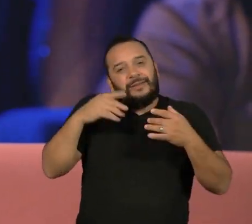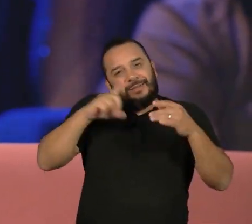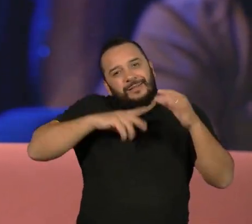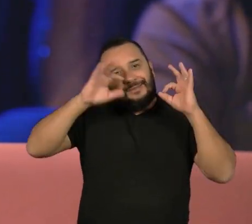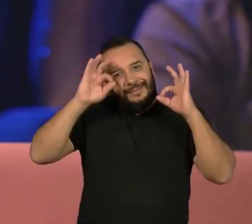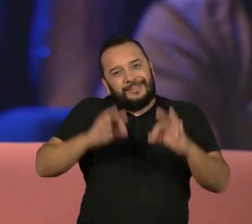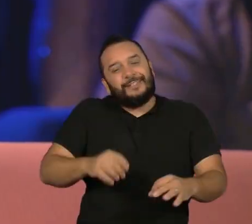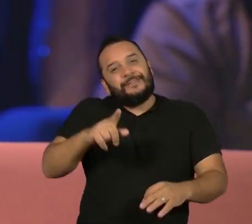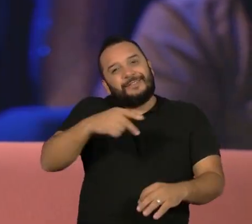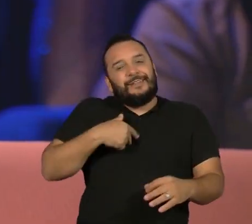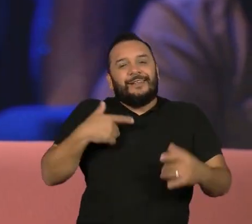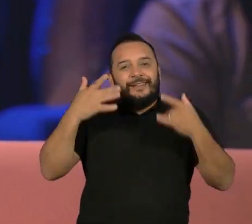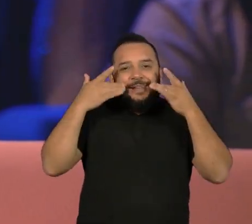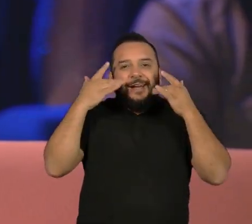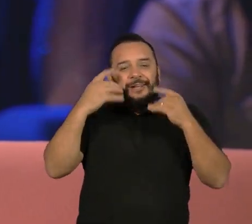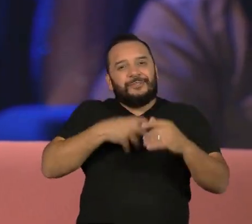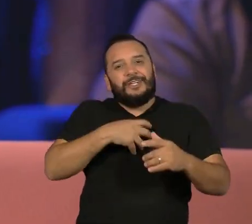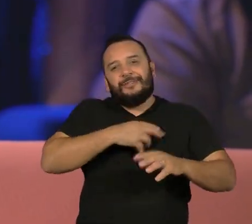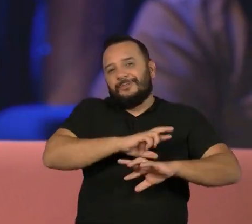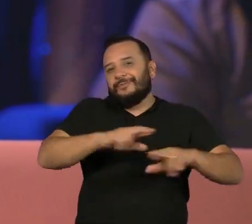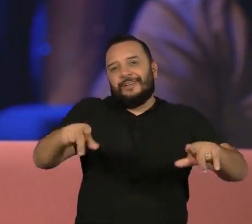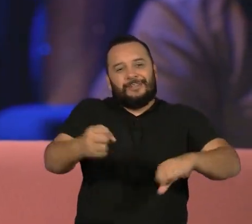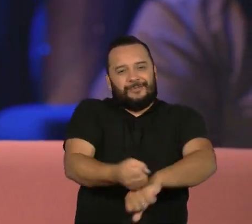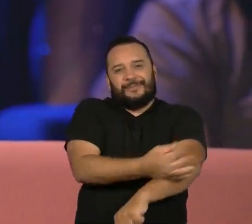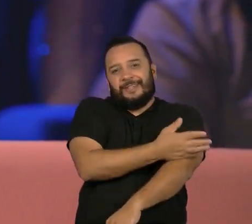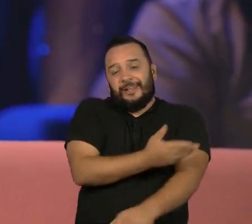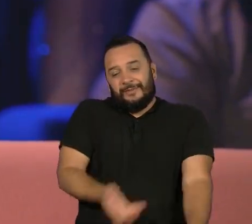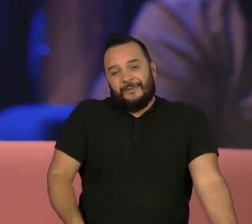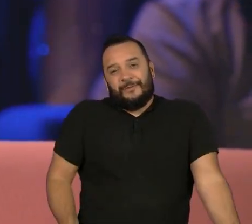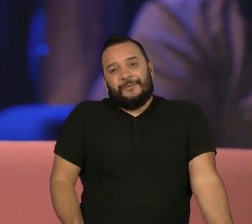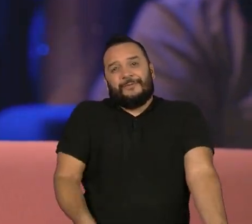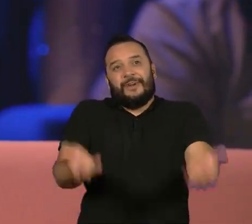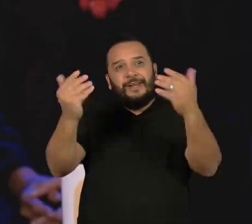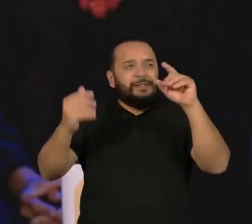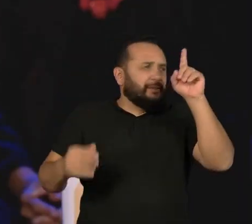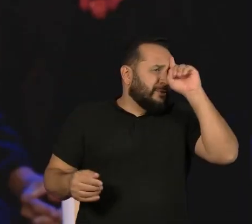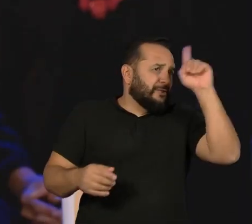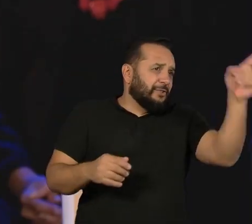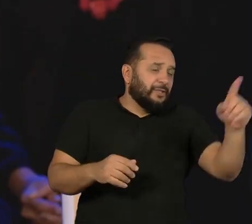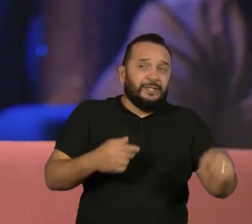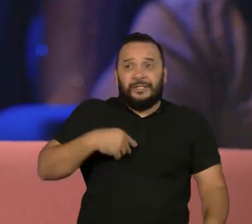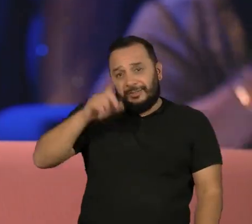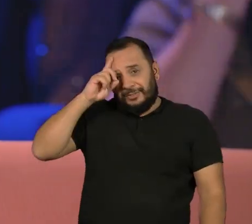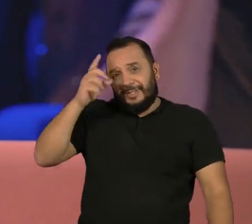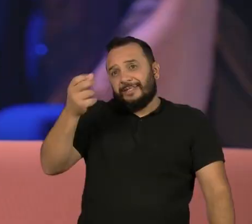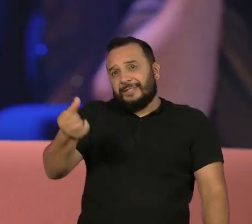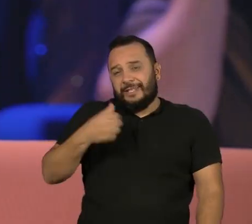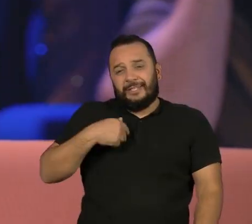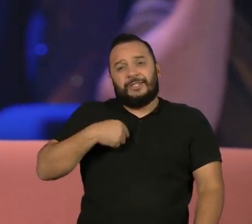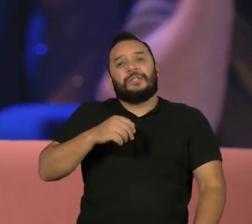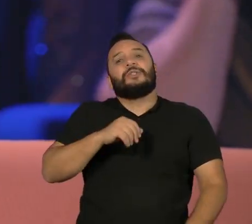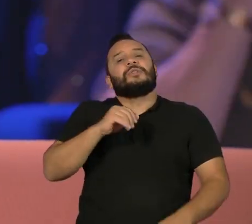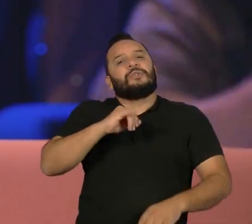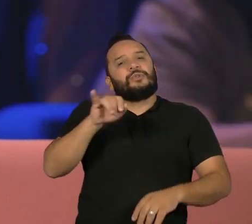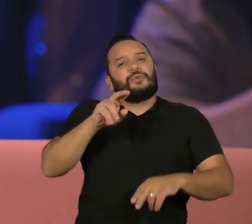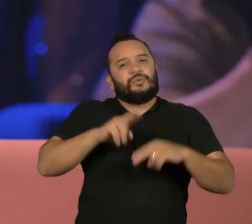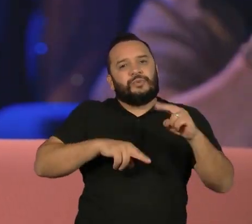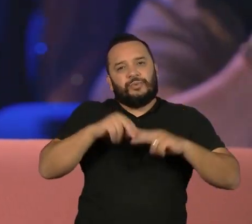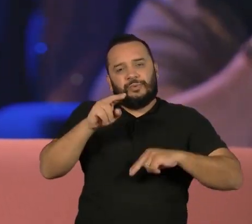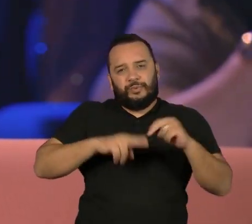sair do teatro diferente do que você entrou. Então, vai. De que dia, que dia? Do dia 6 de junho ao dia 29 de